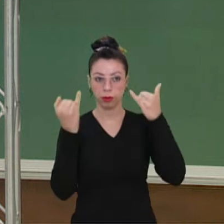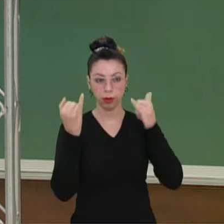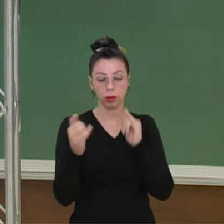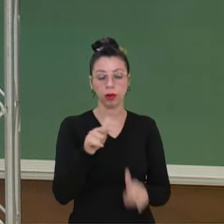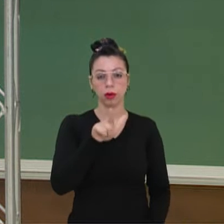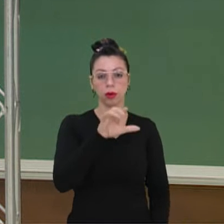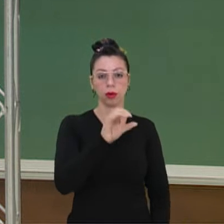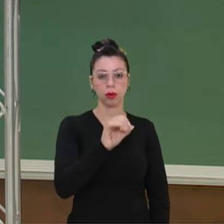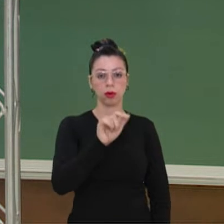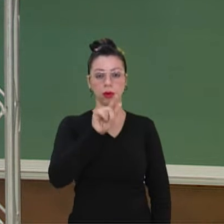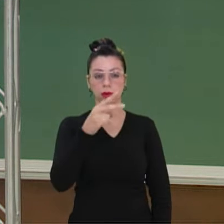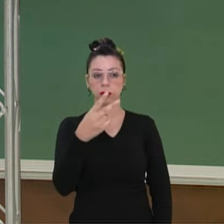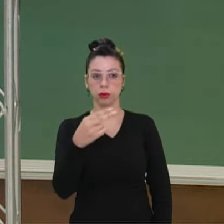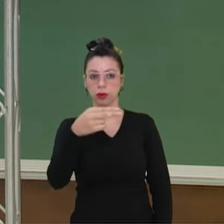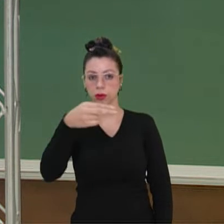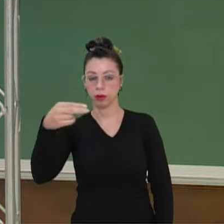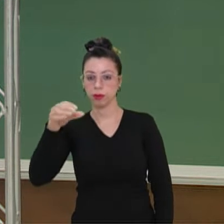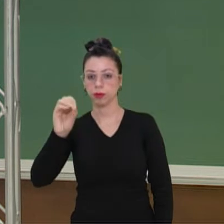2 é igual